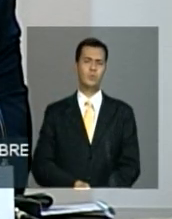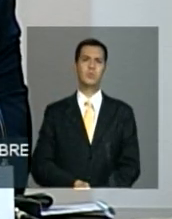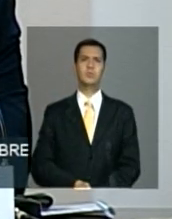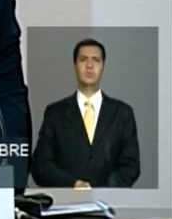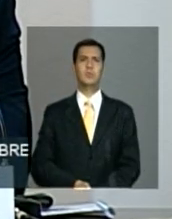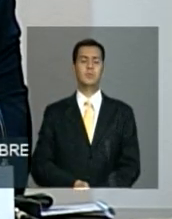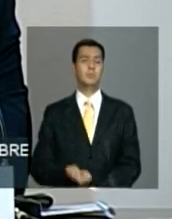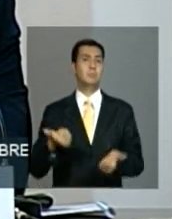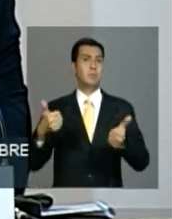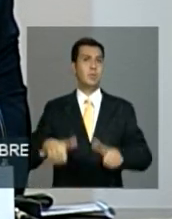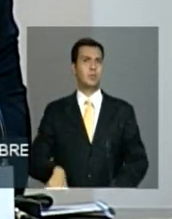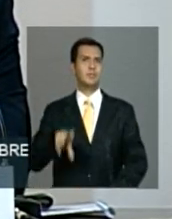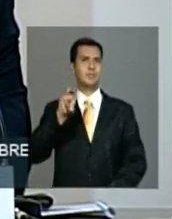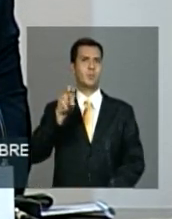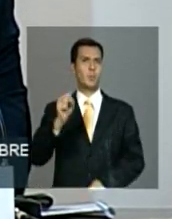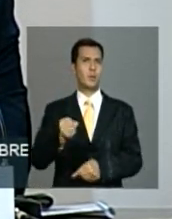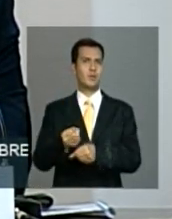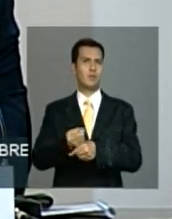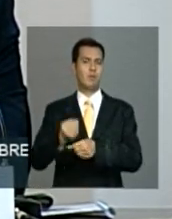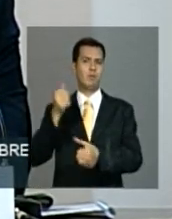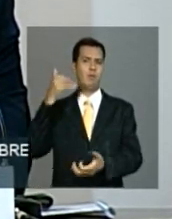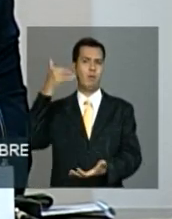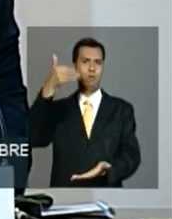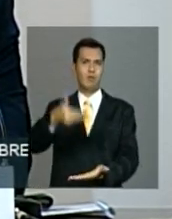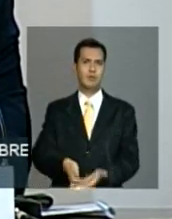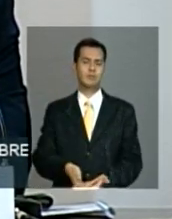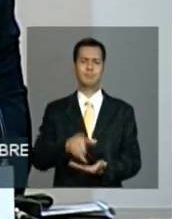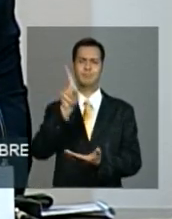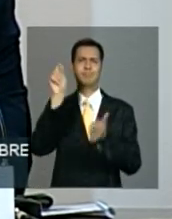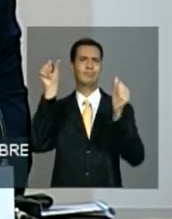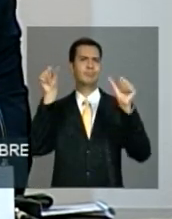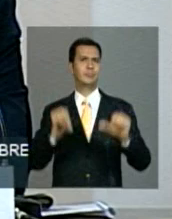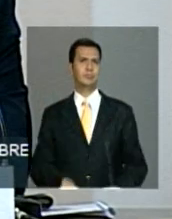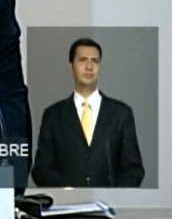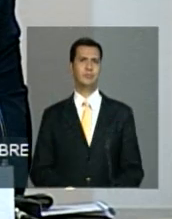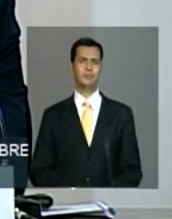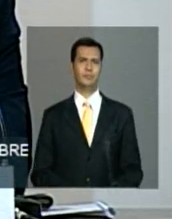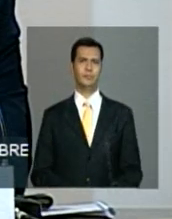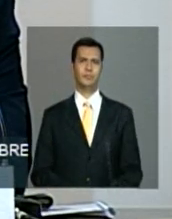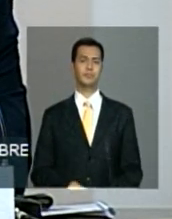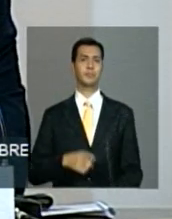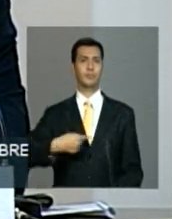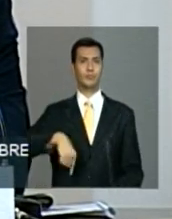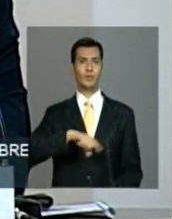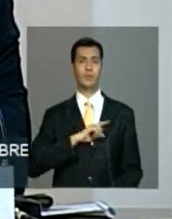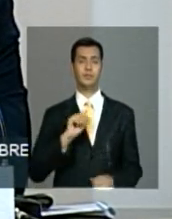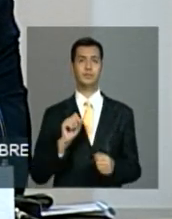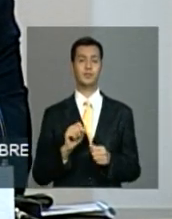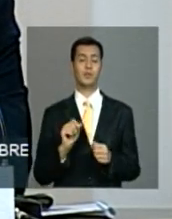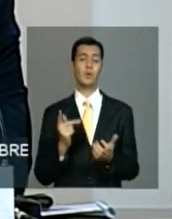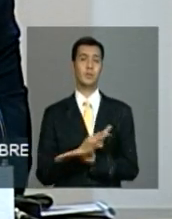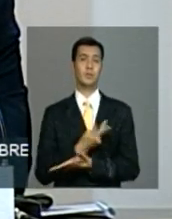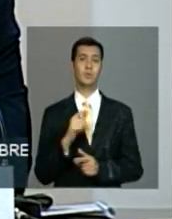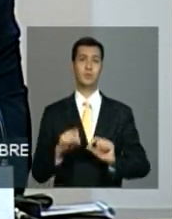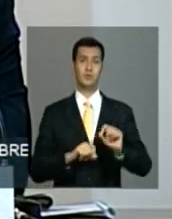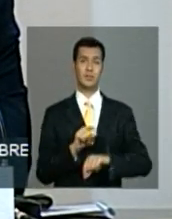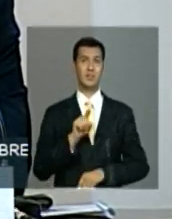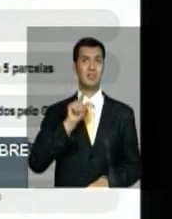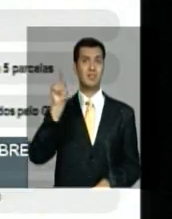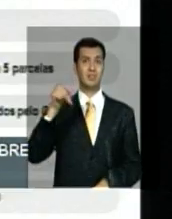os especialistas do IMP do semadem do inem nós estamos vivendo um quadro eh que